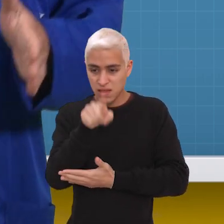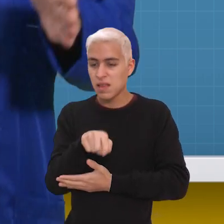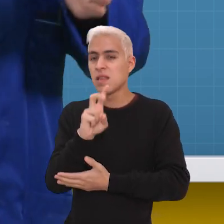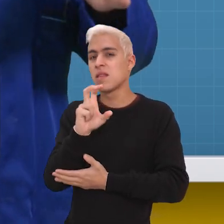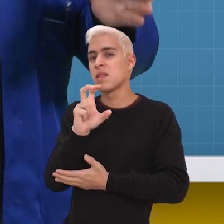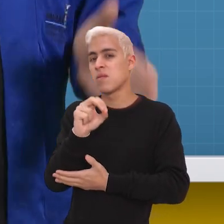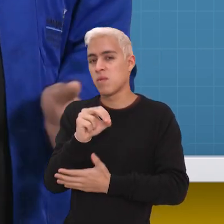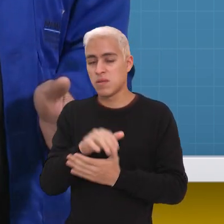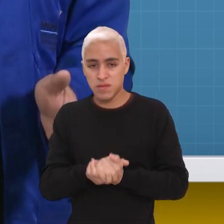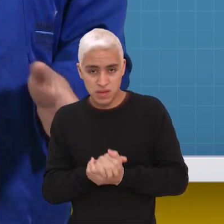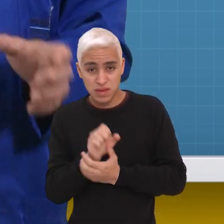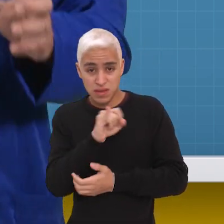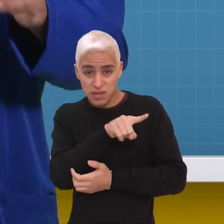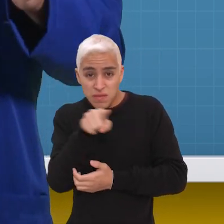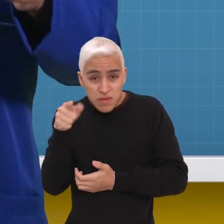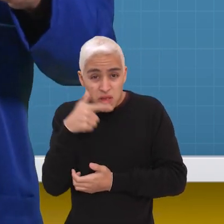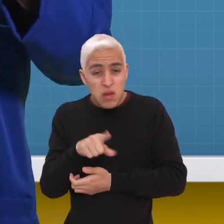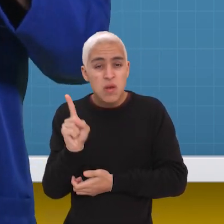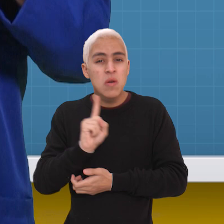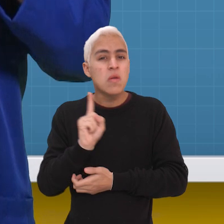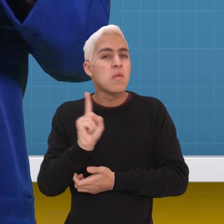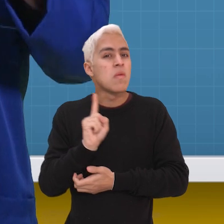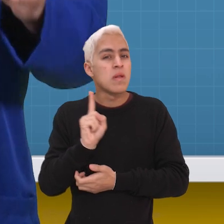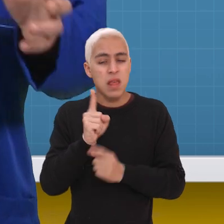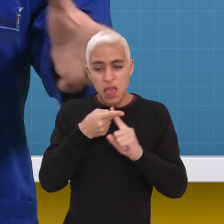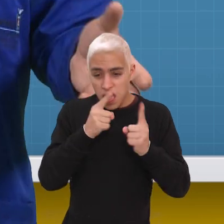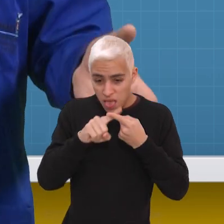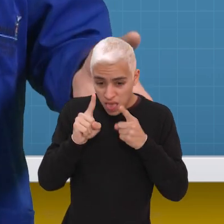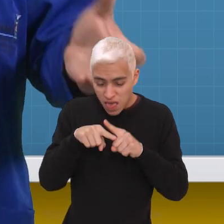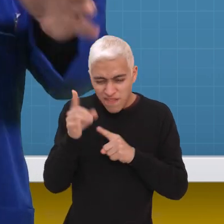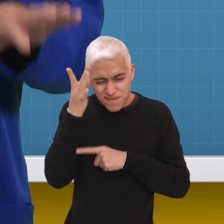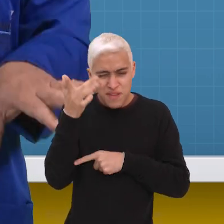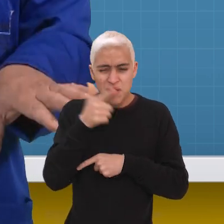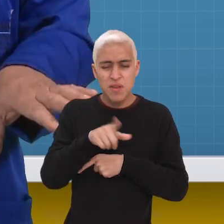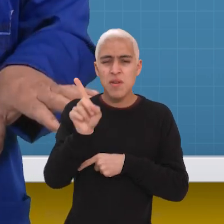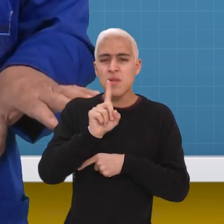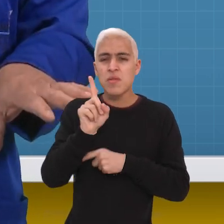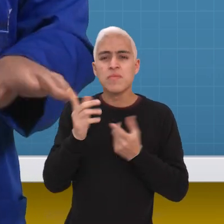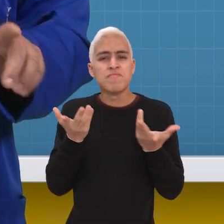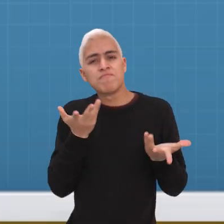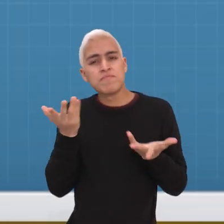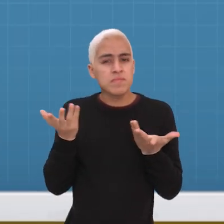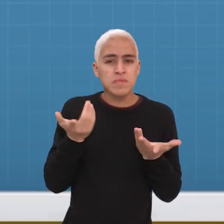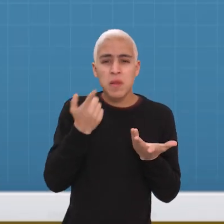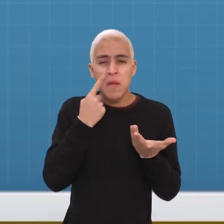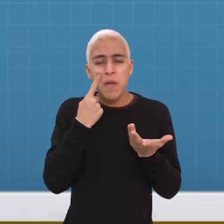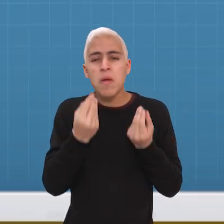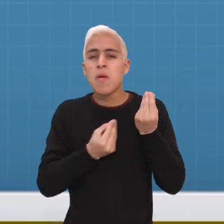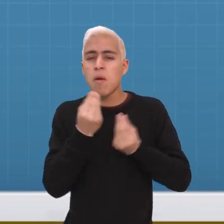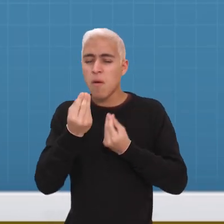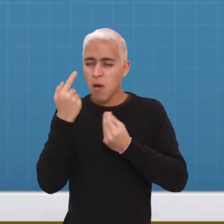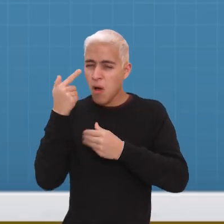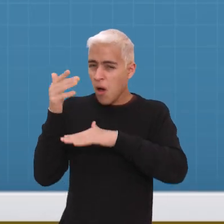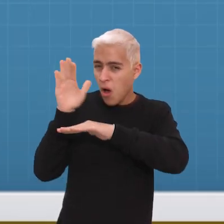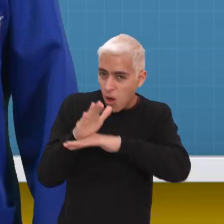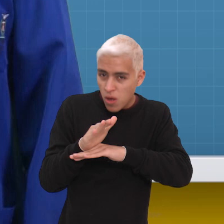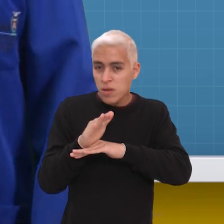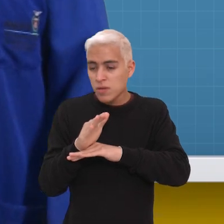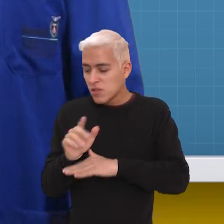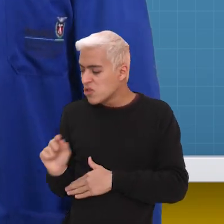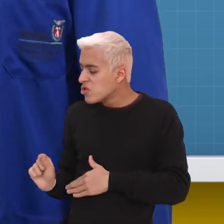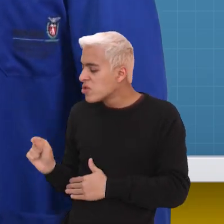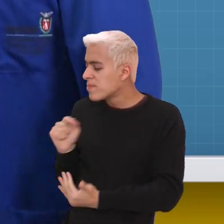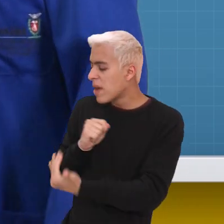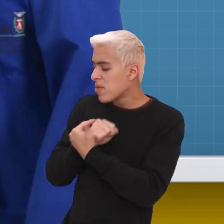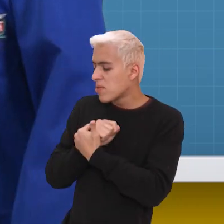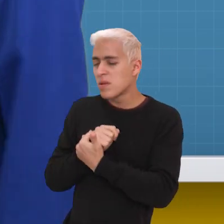100 é 50. Se você não conseguir associar isso com facilidade, veja, eu vou pedir uma ajudazinha. Senhor